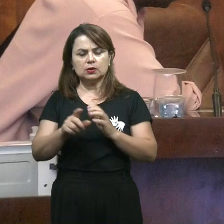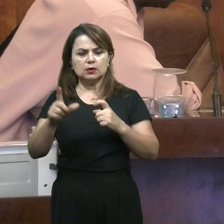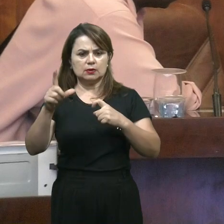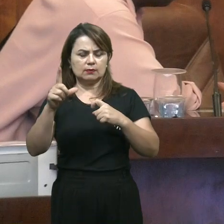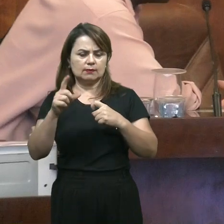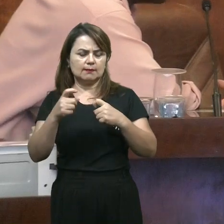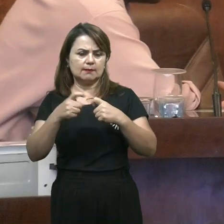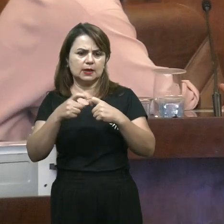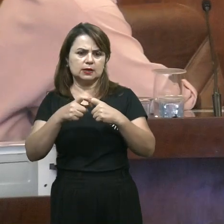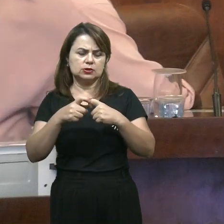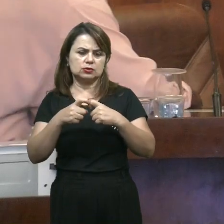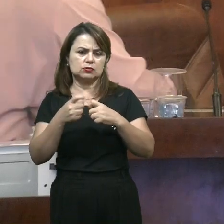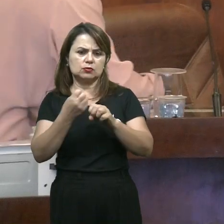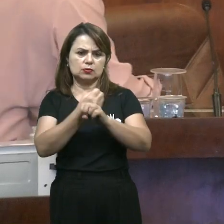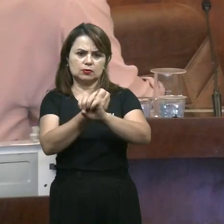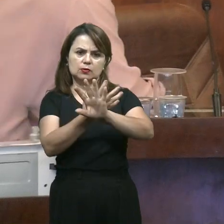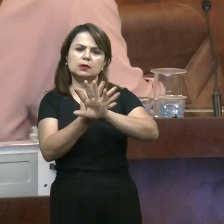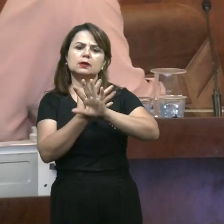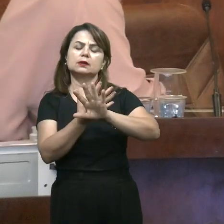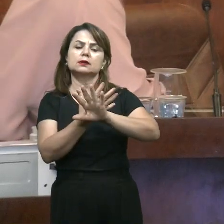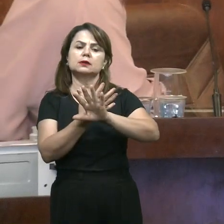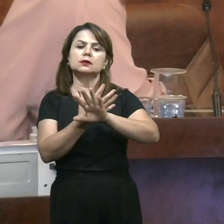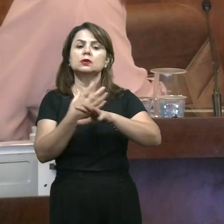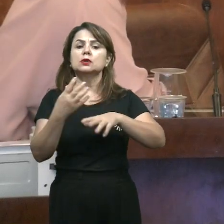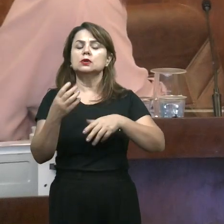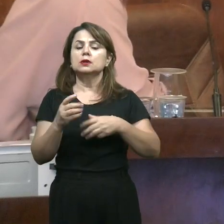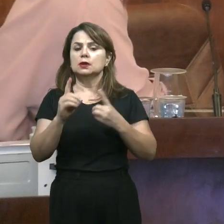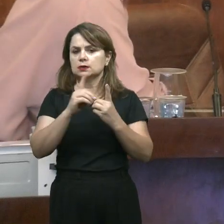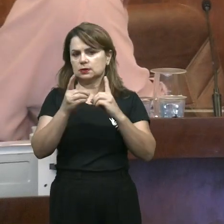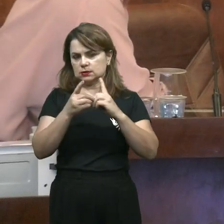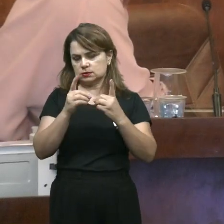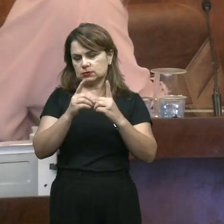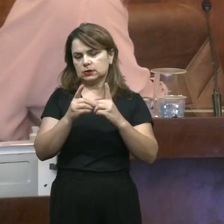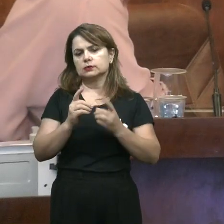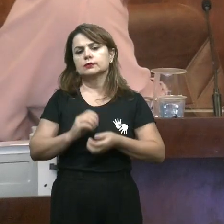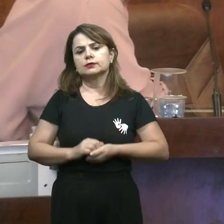proporcionando agilidades nas consultas e exames médicos.